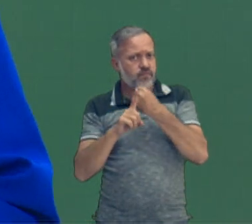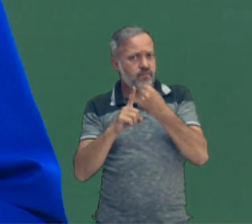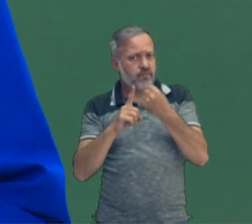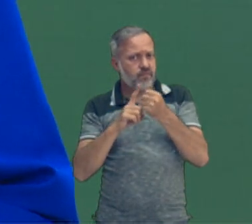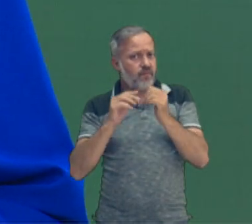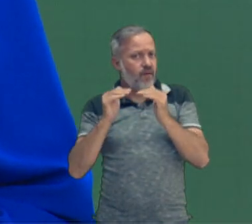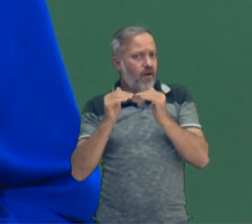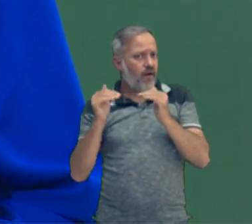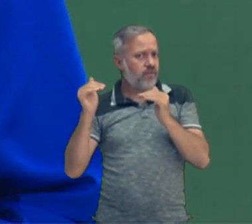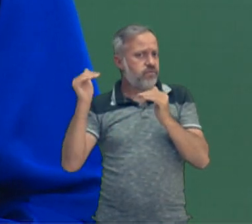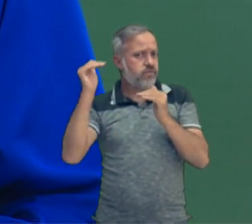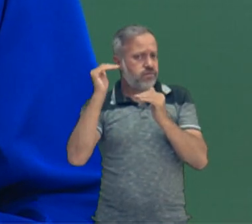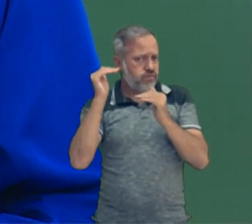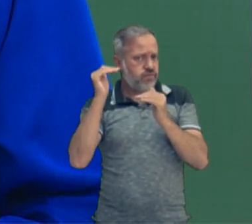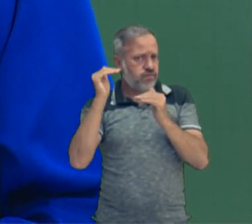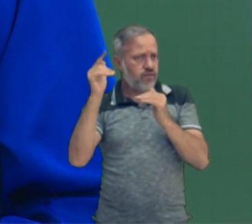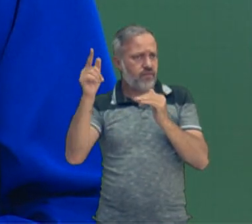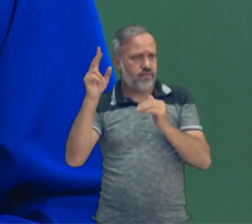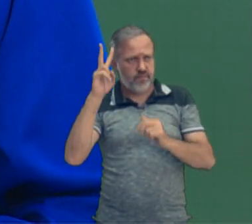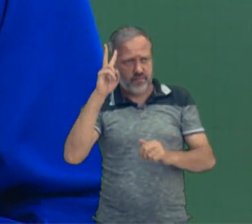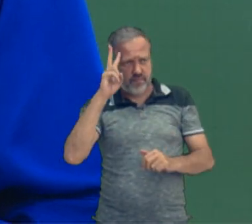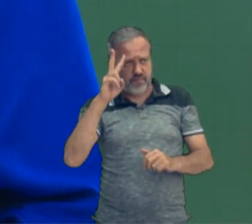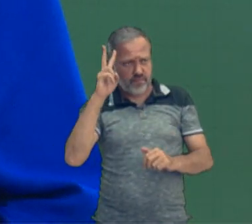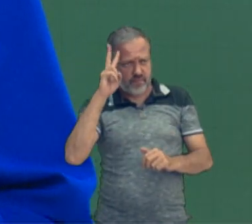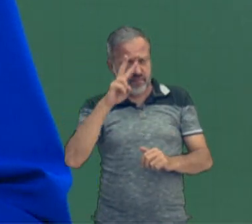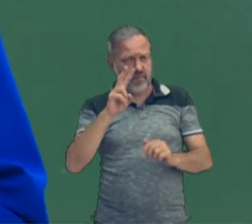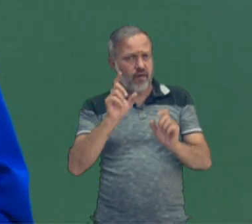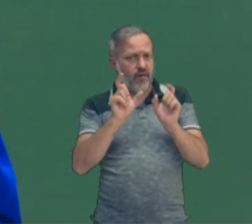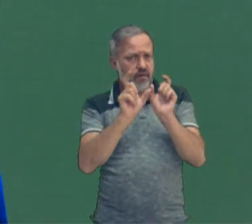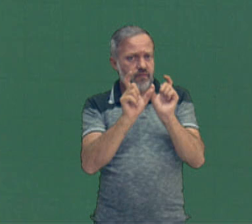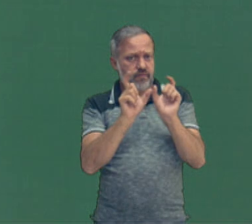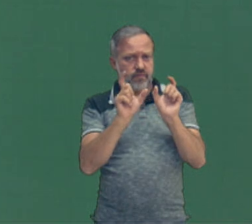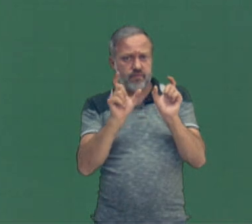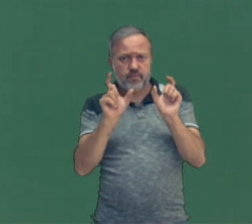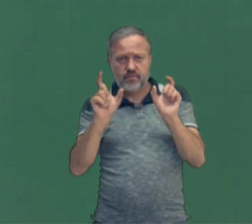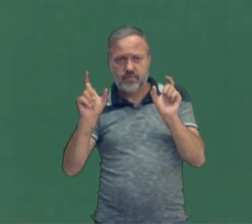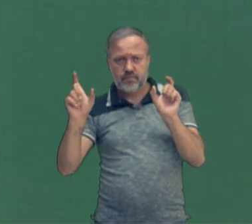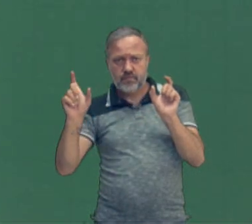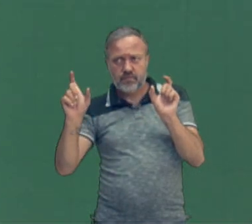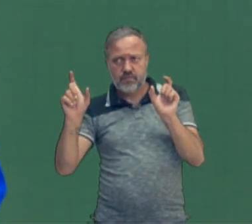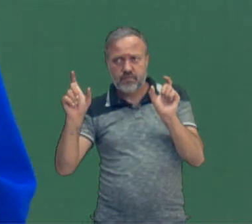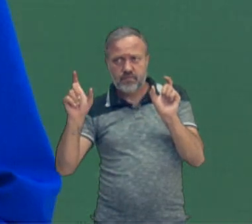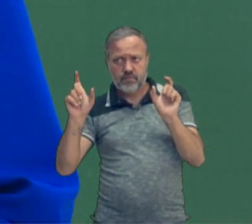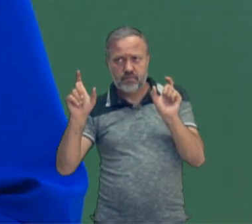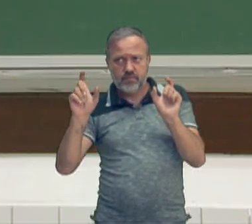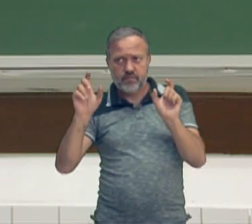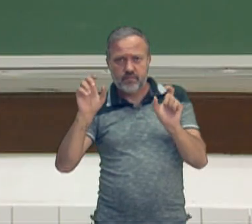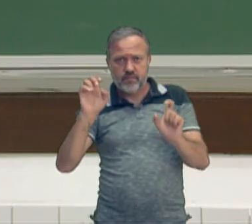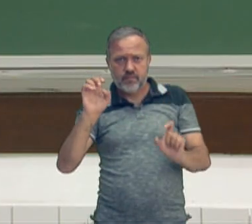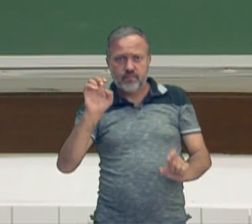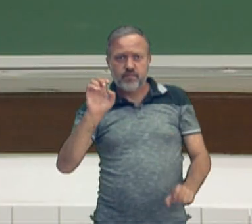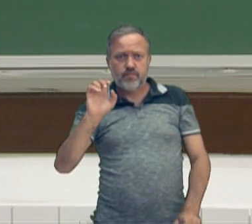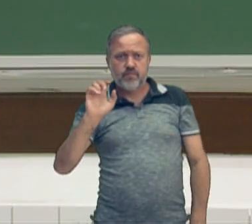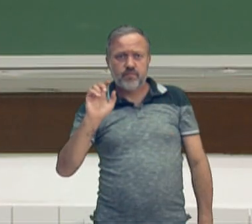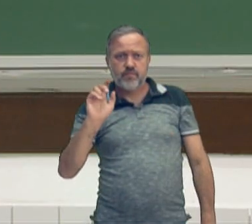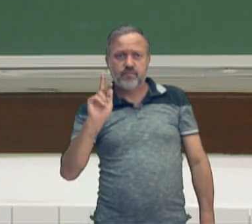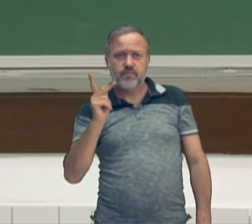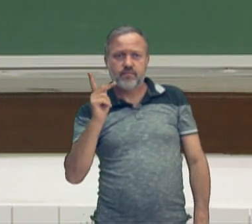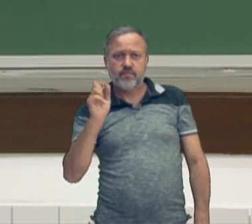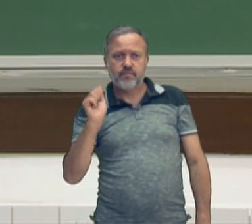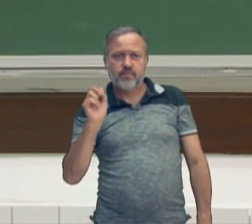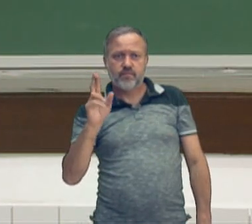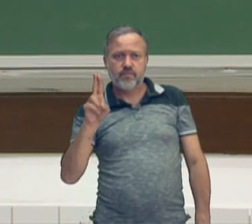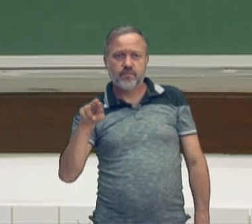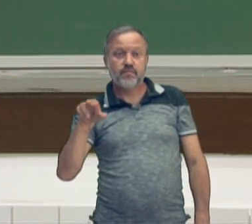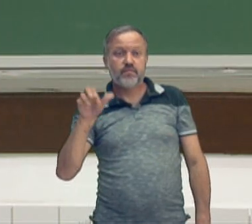alto nível. Eu me lembro agora a frase de Hernán Cortés, que a gente vai conhecer ele daqui a pouquinho, né? Ele